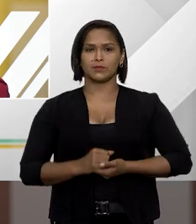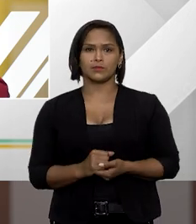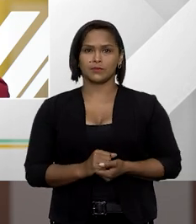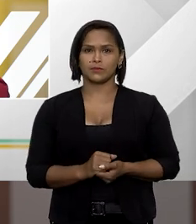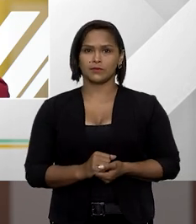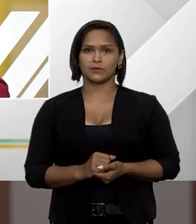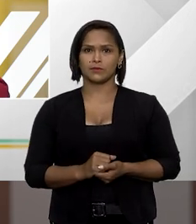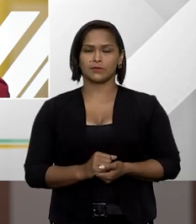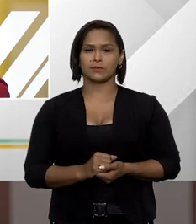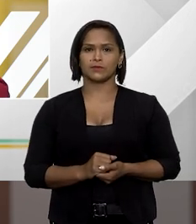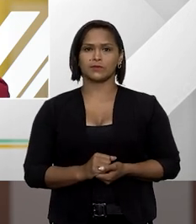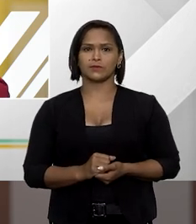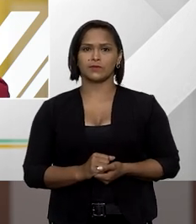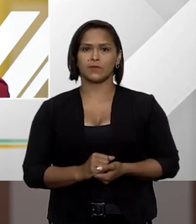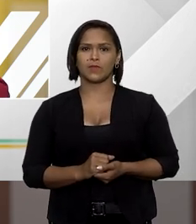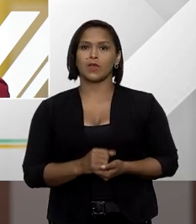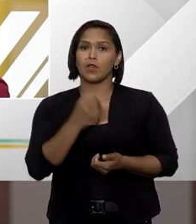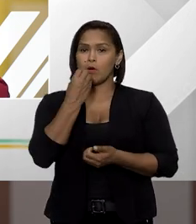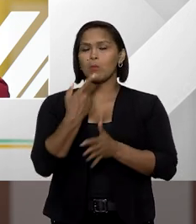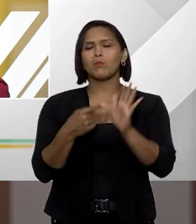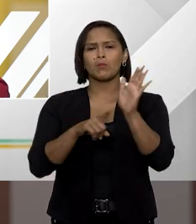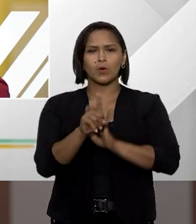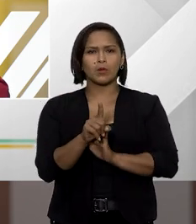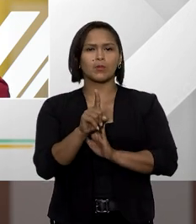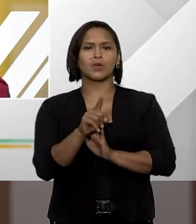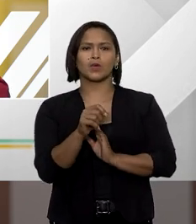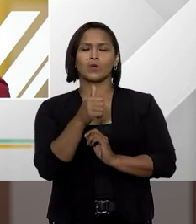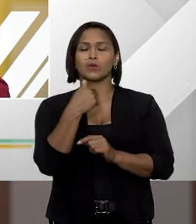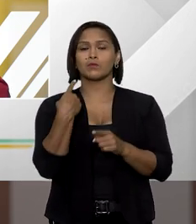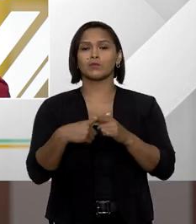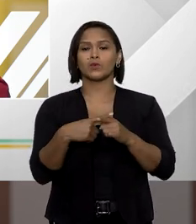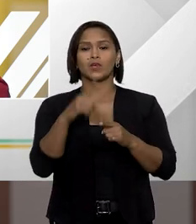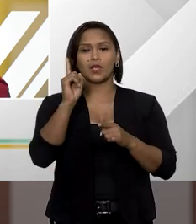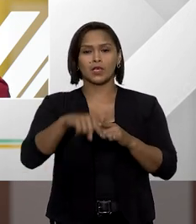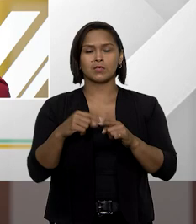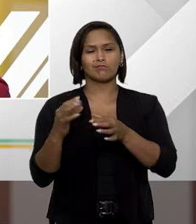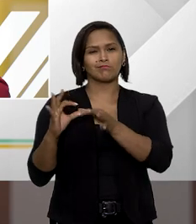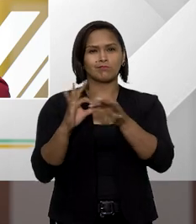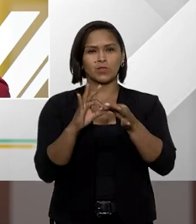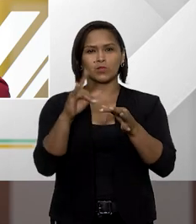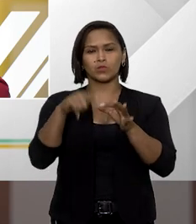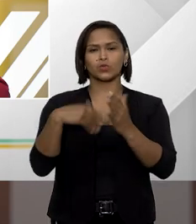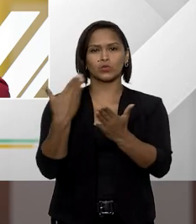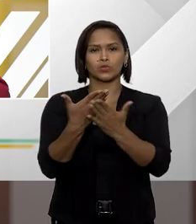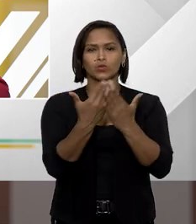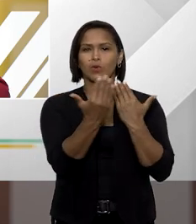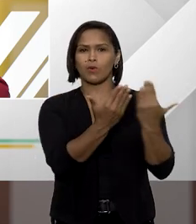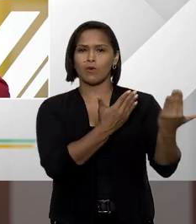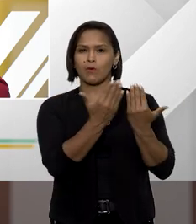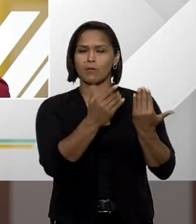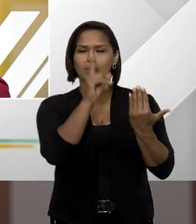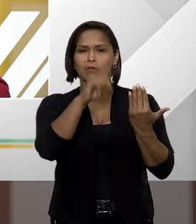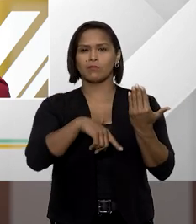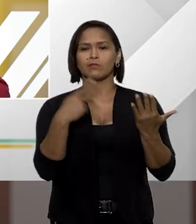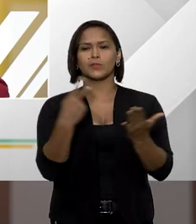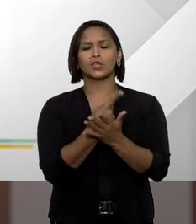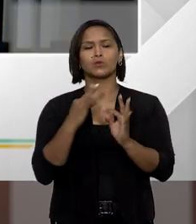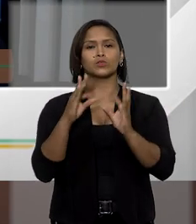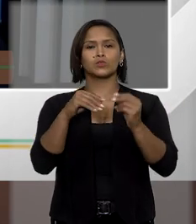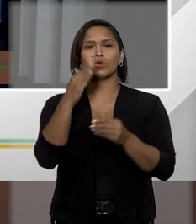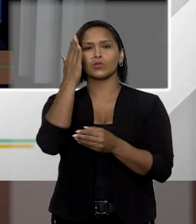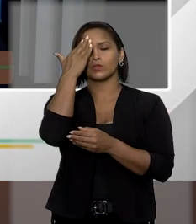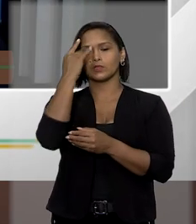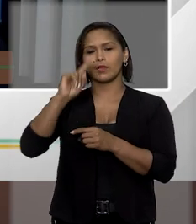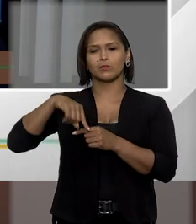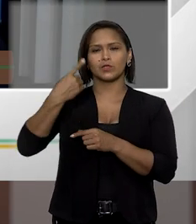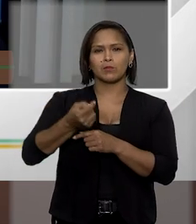Brasil? Muito boa pergunta, Fátima, porque isso remonta um pouco do estudo comparado, né? Como todos